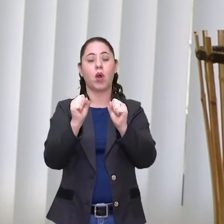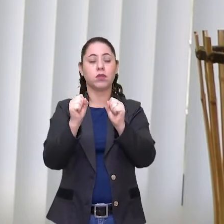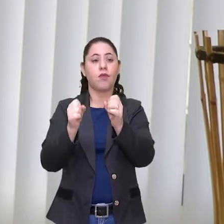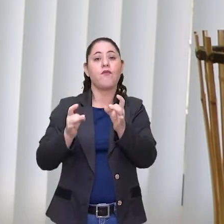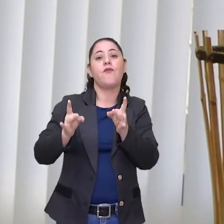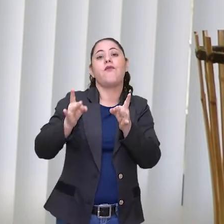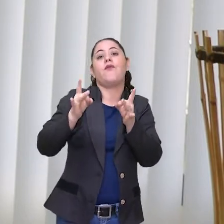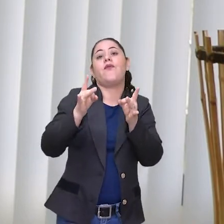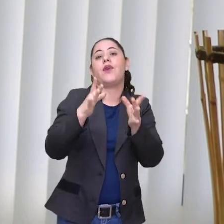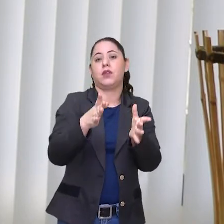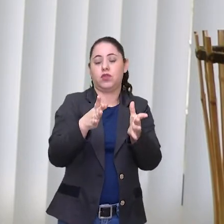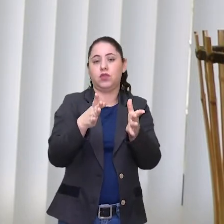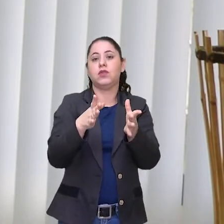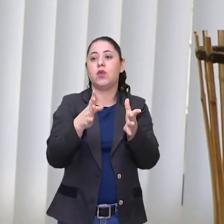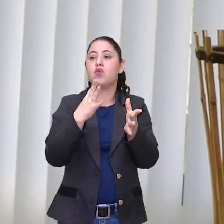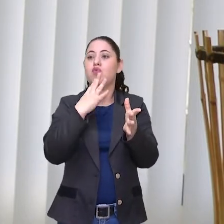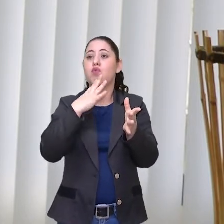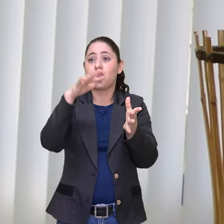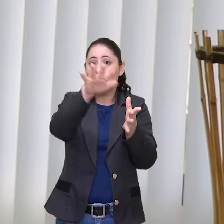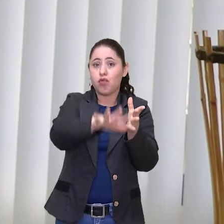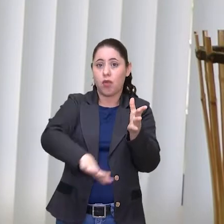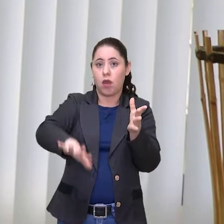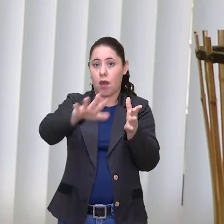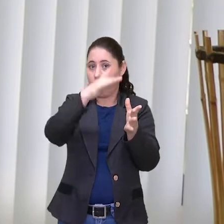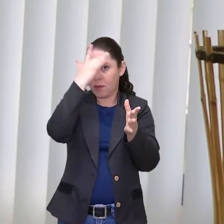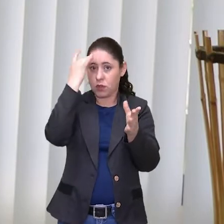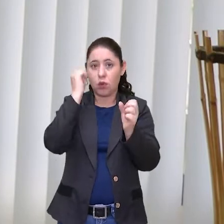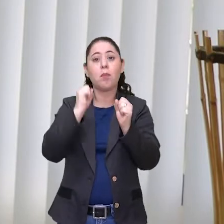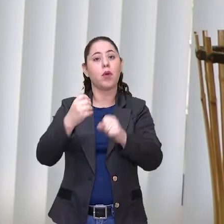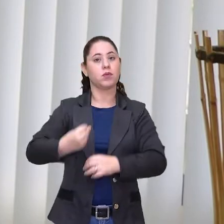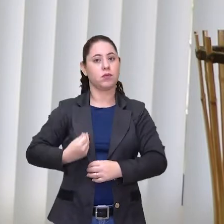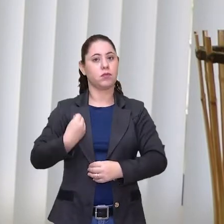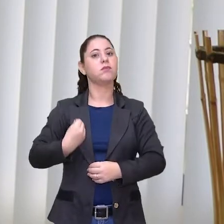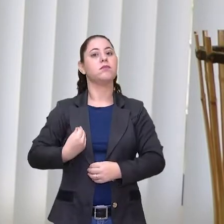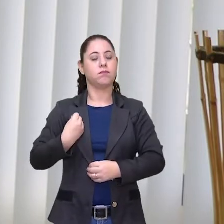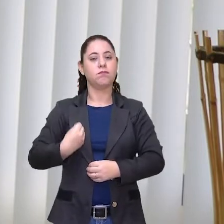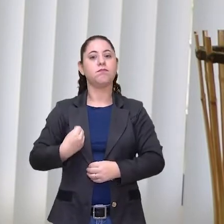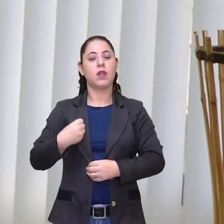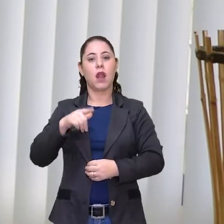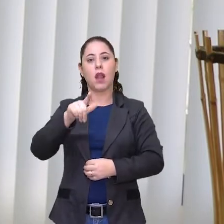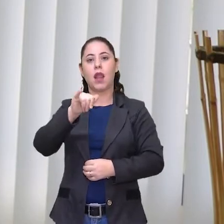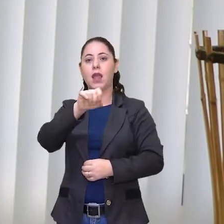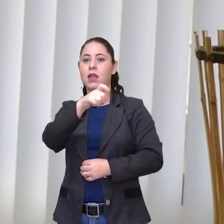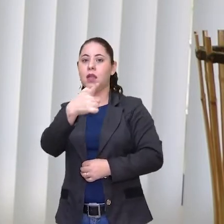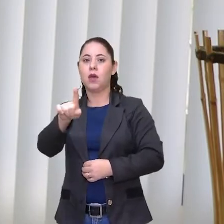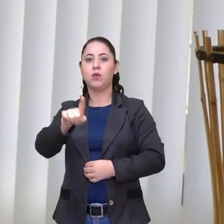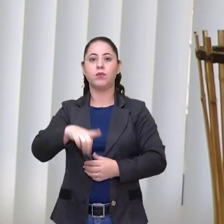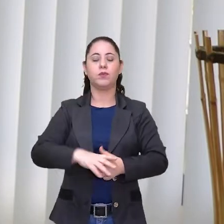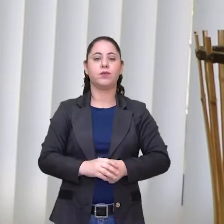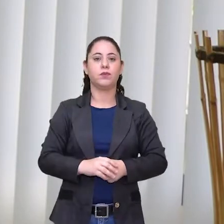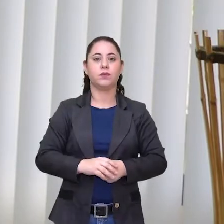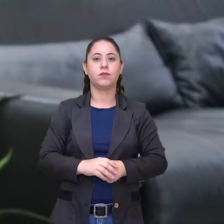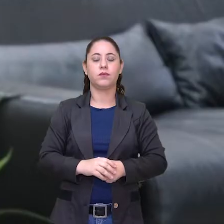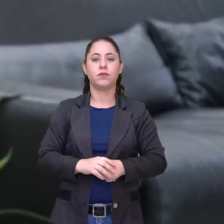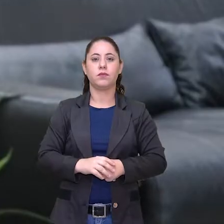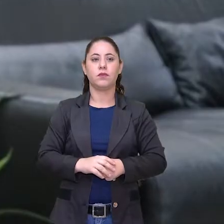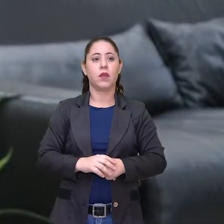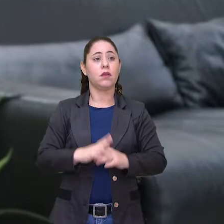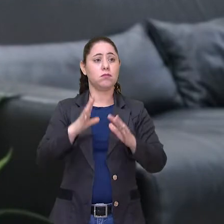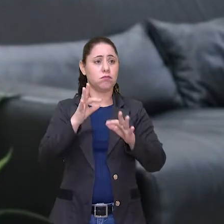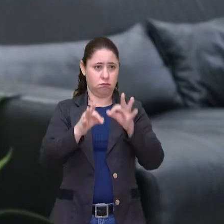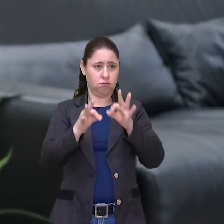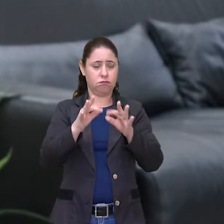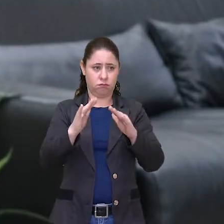ser levado efetivamente e seja de conhecimento geral para que as pessoas possam participar deste leilão. Magistrado,